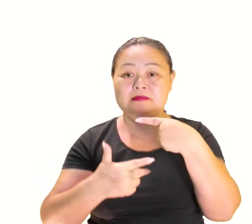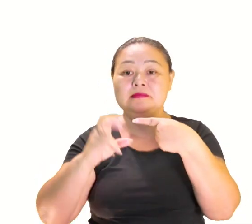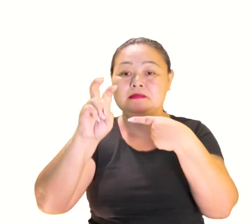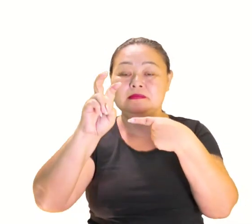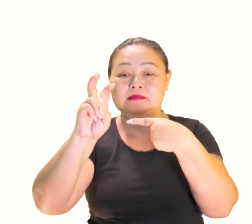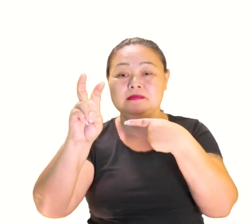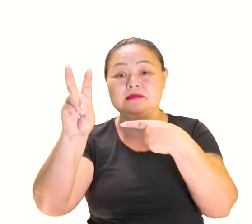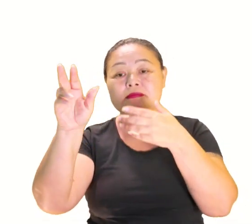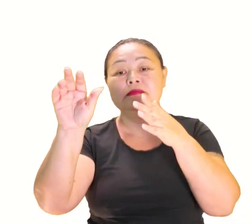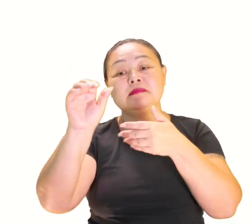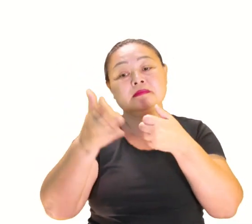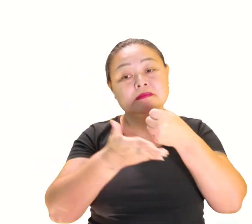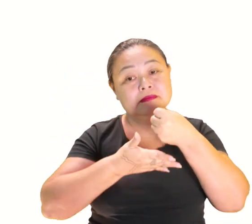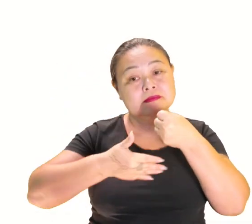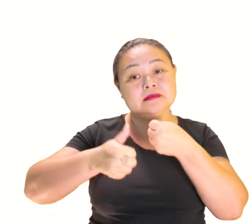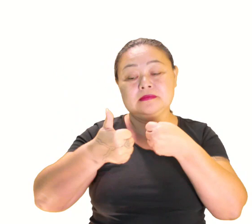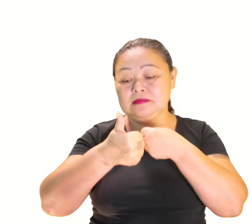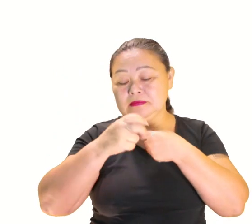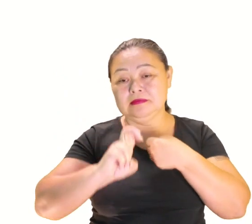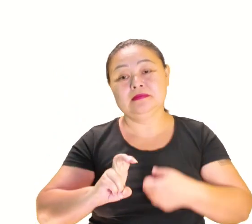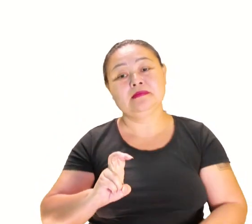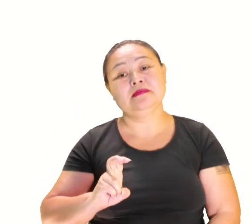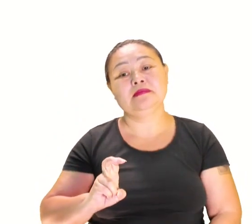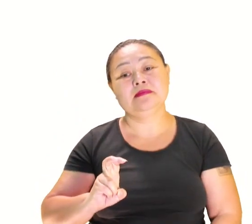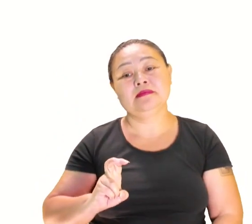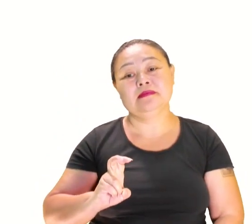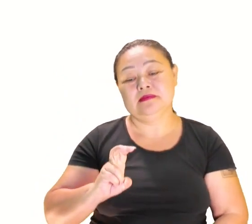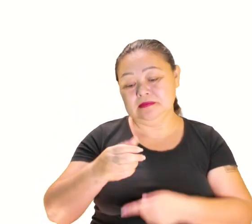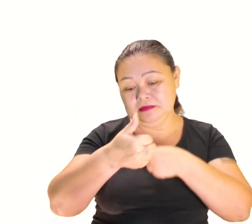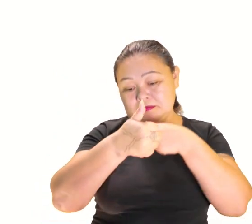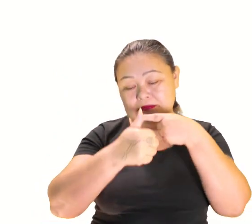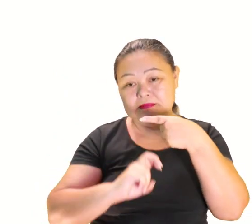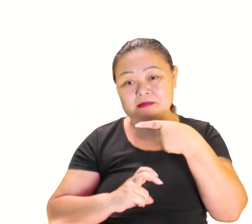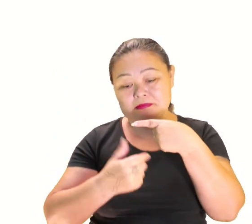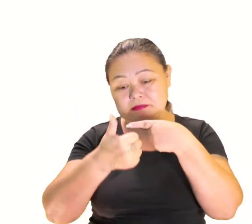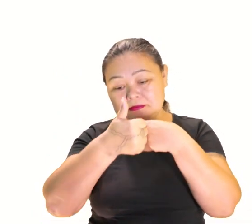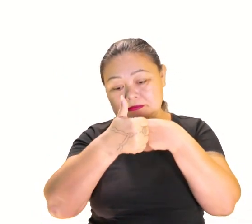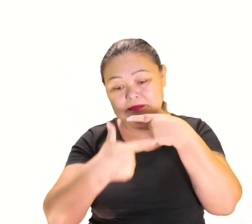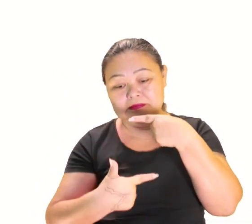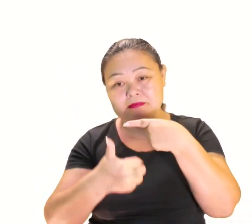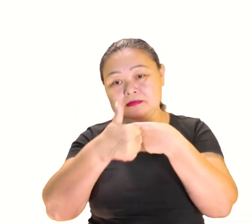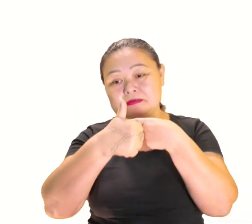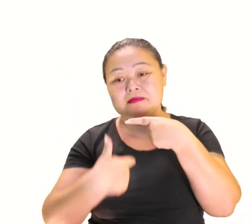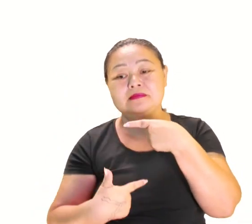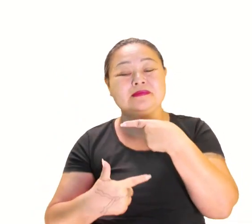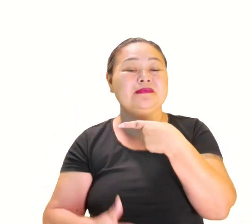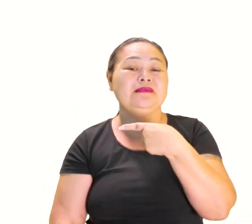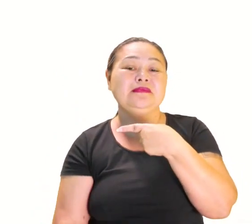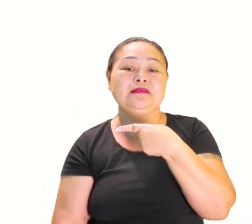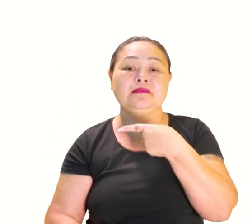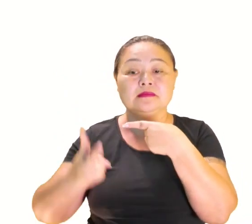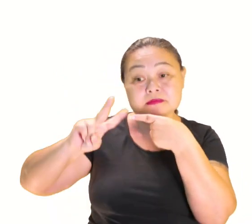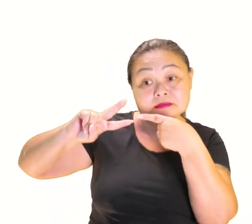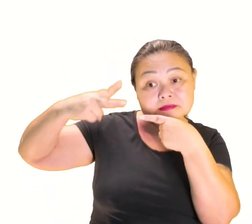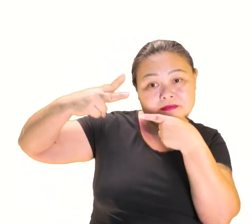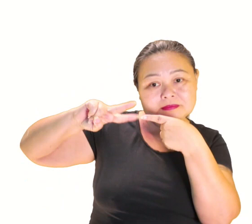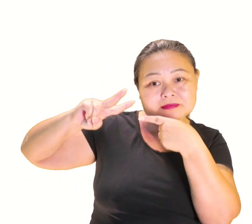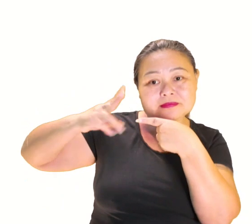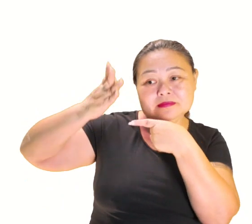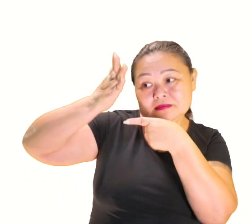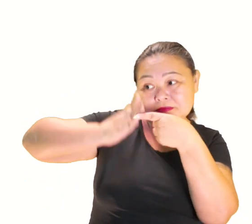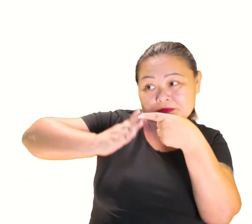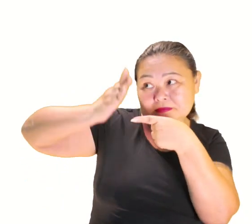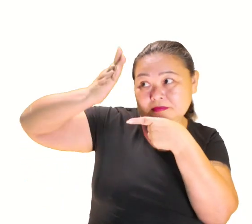elevado à quinta na base 1 meio também, ó. A base também é 1 meio, não, né? Então, o que a gente pode fazer?